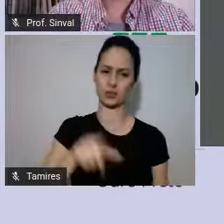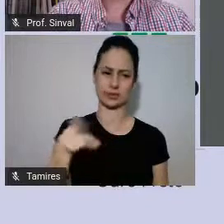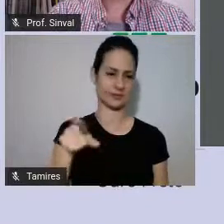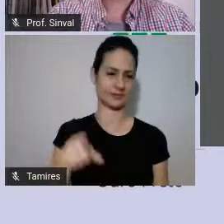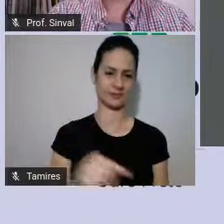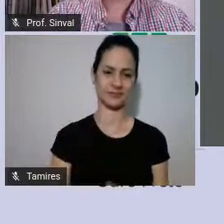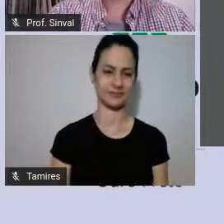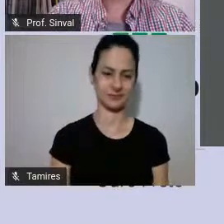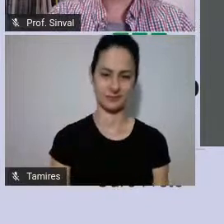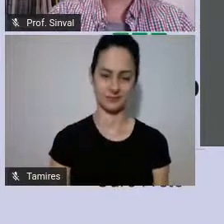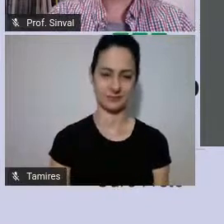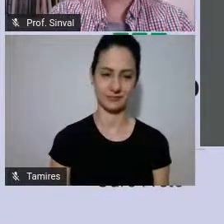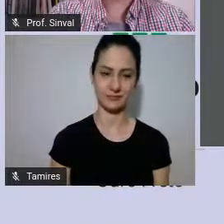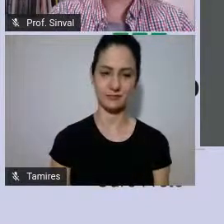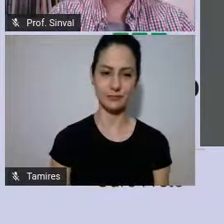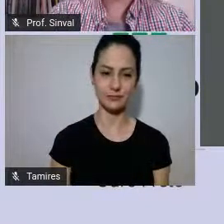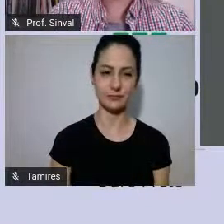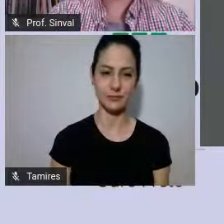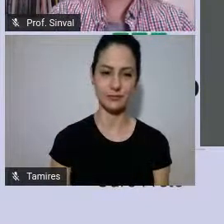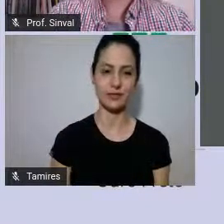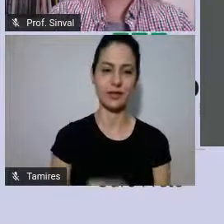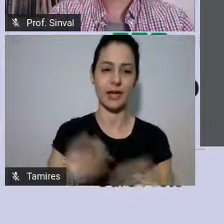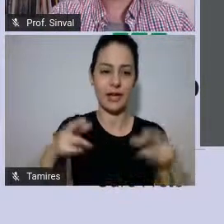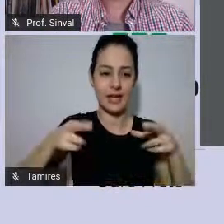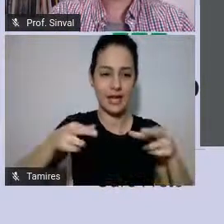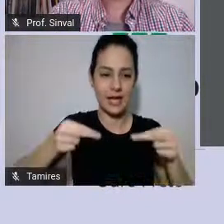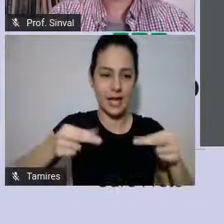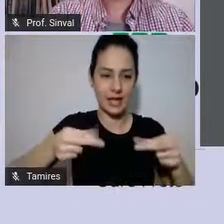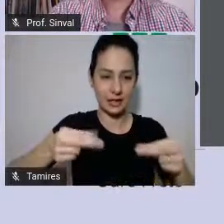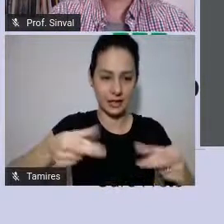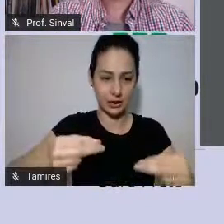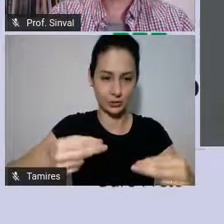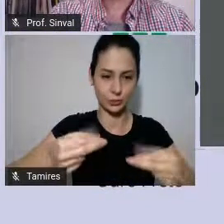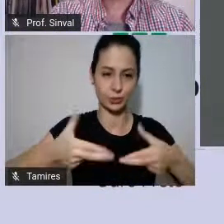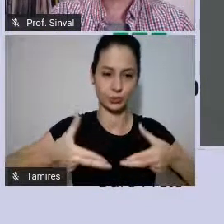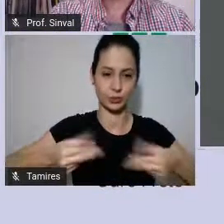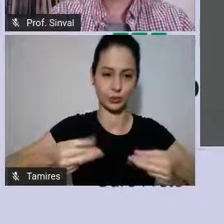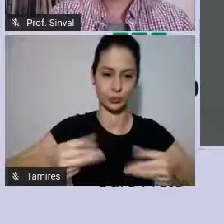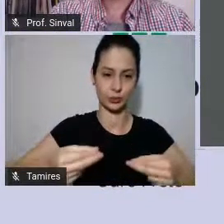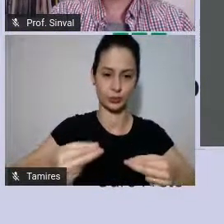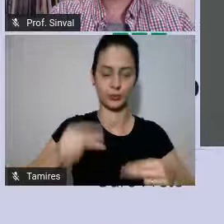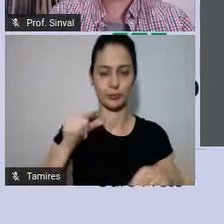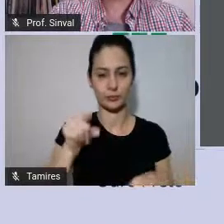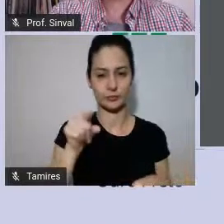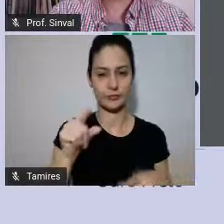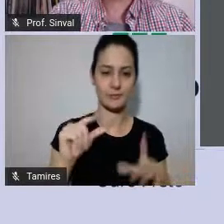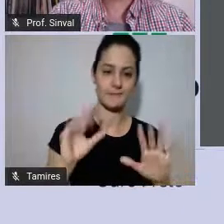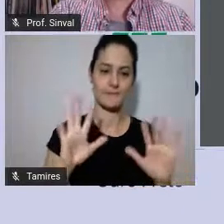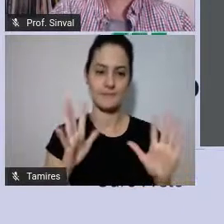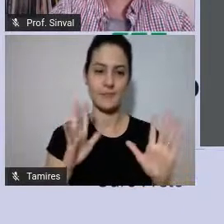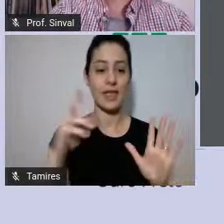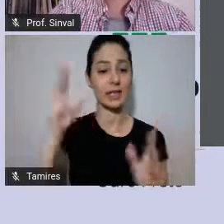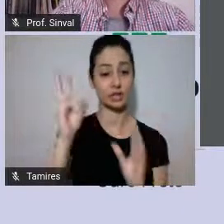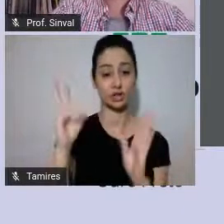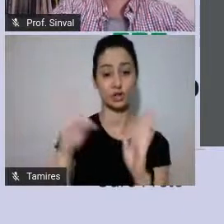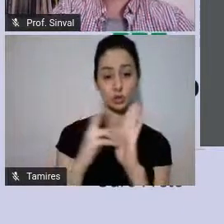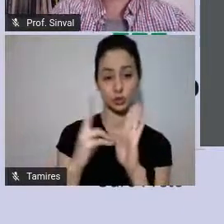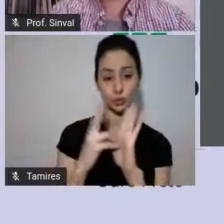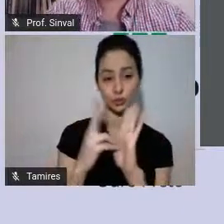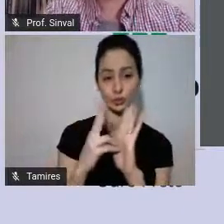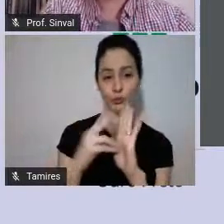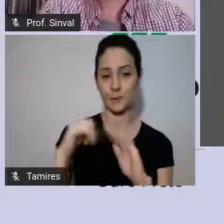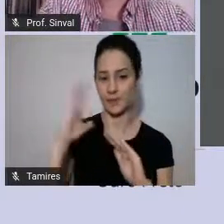passar. O caranguejo é uma comida basicamente dos indígenas.